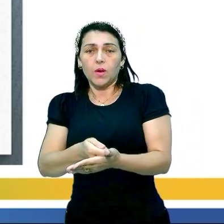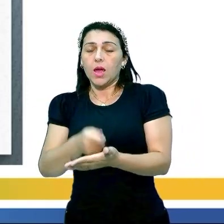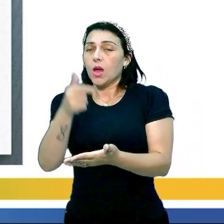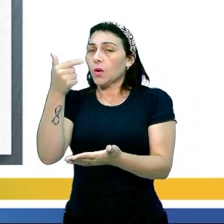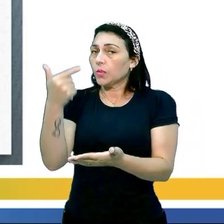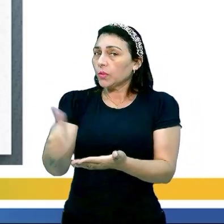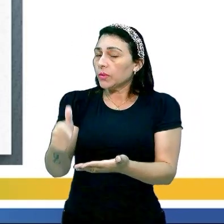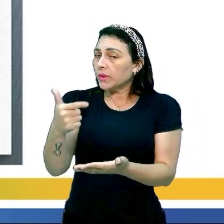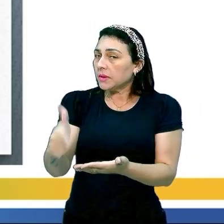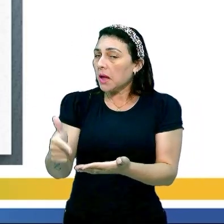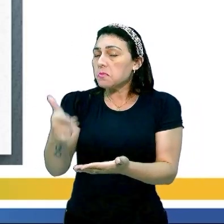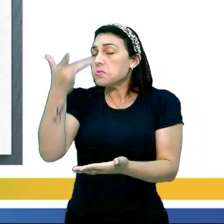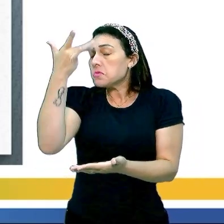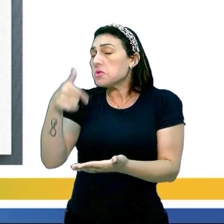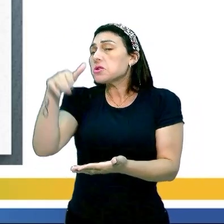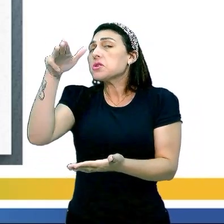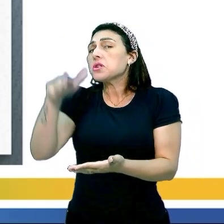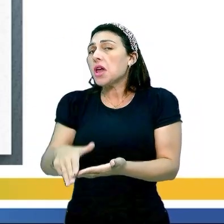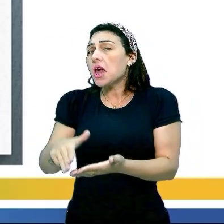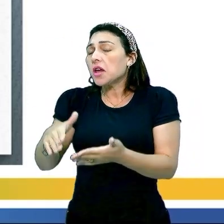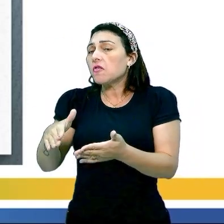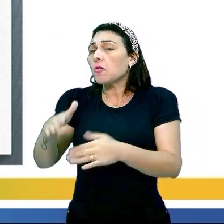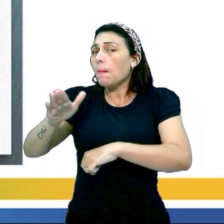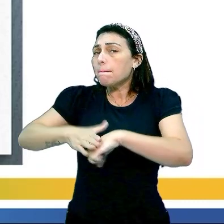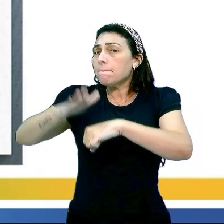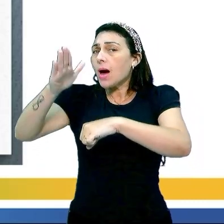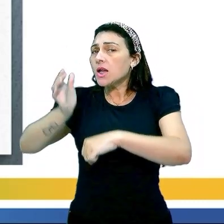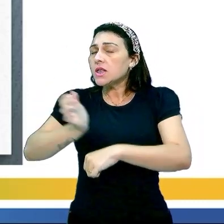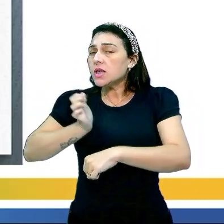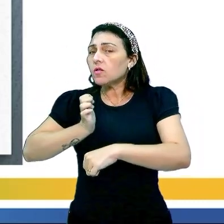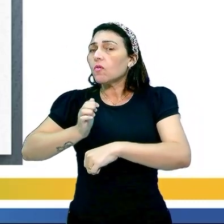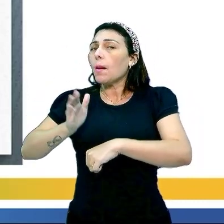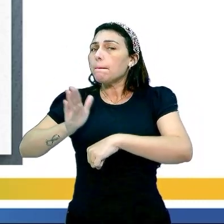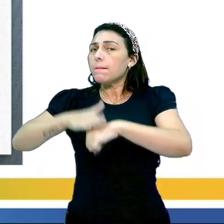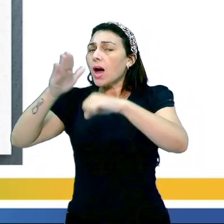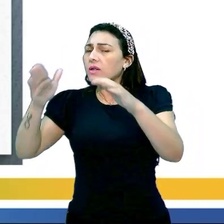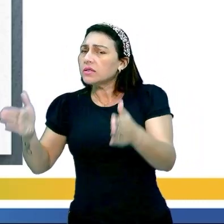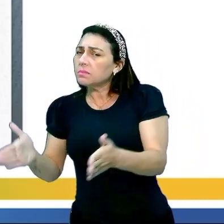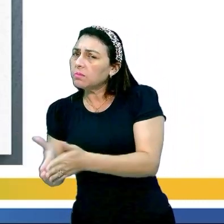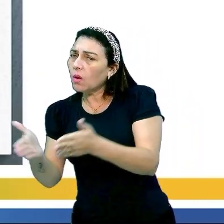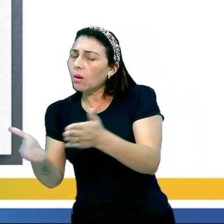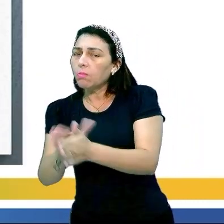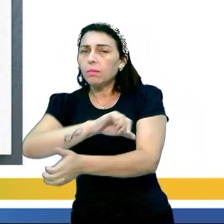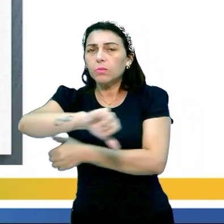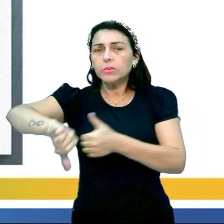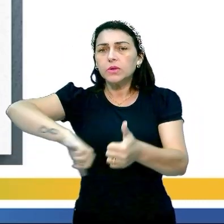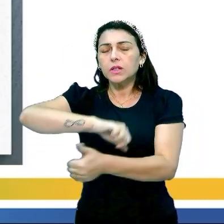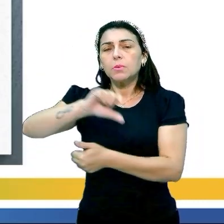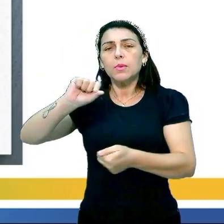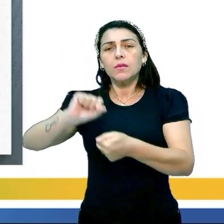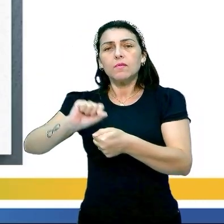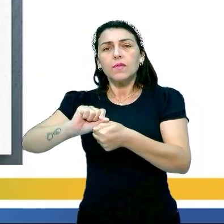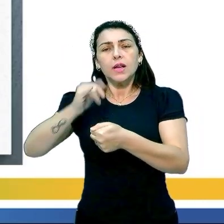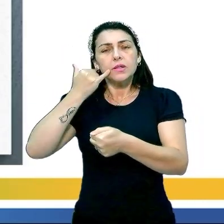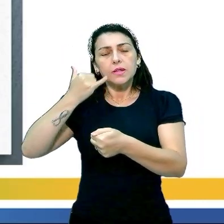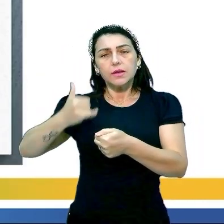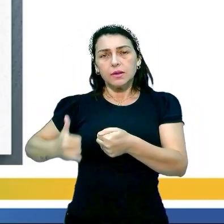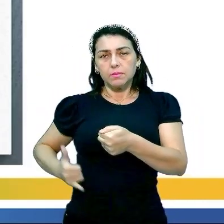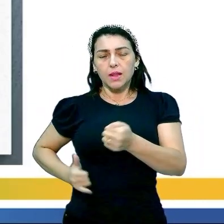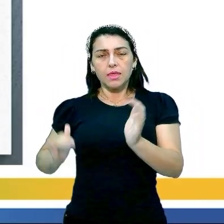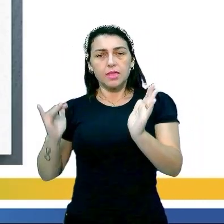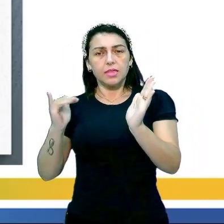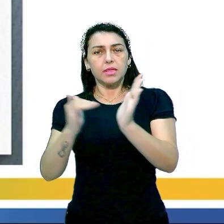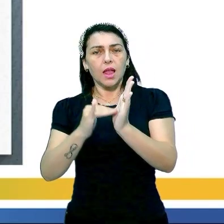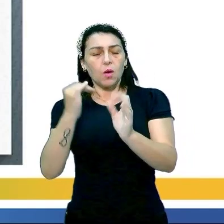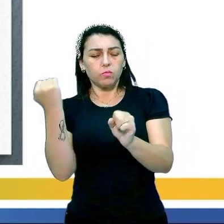não tenho a mínima ideia de quem foi que ficou mais rico e quem foi que ficou mais pobre para fazer aquele aparelho, até